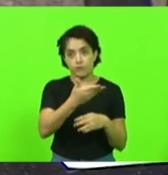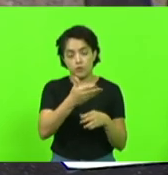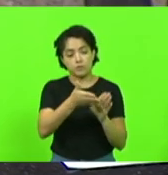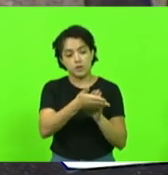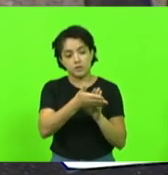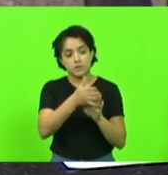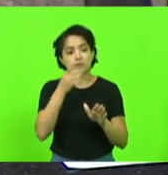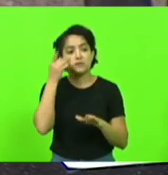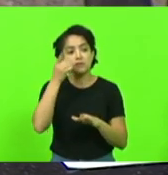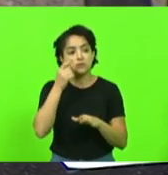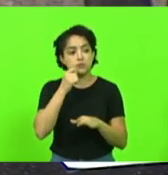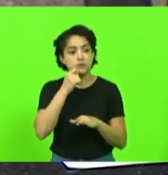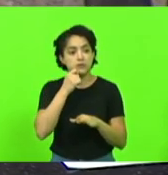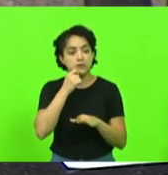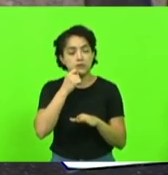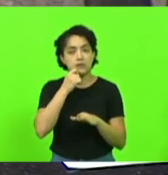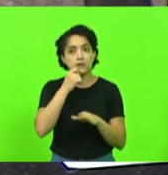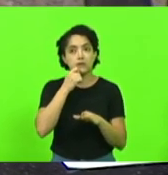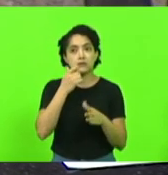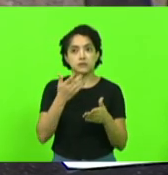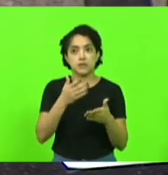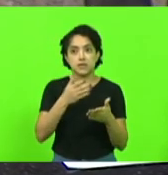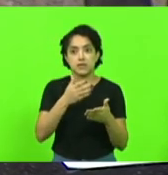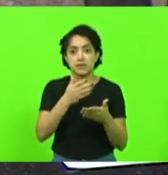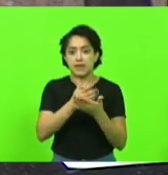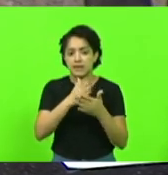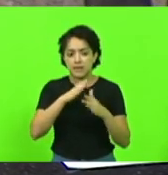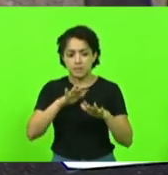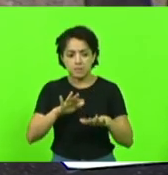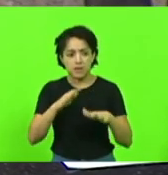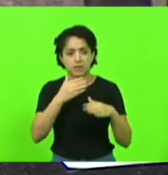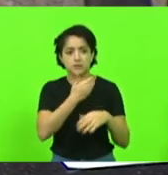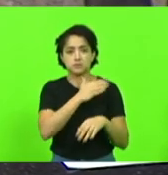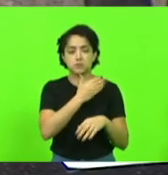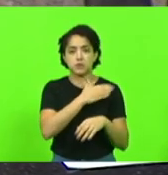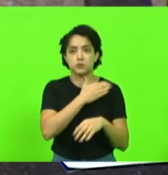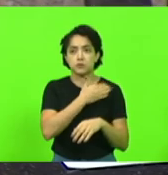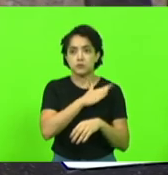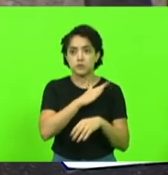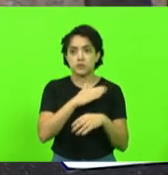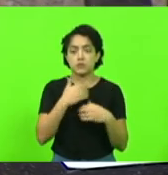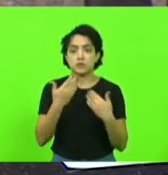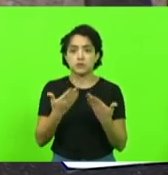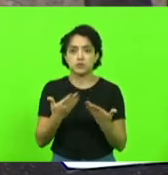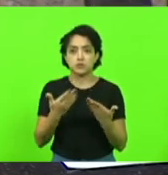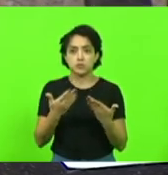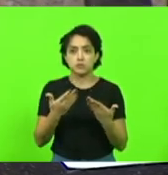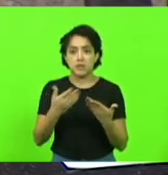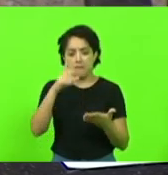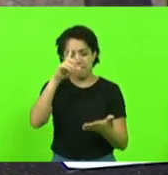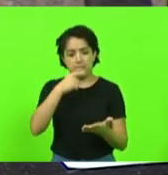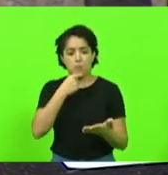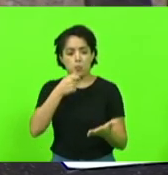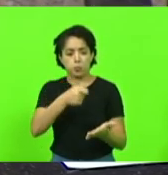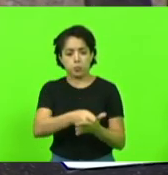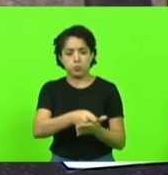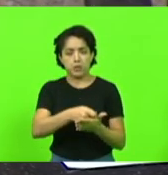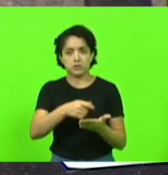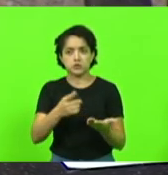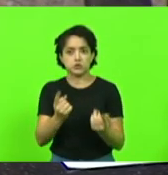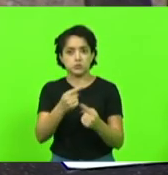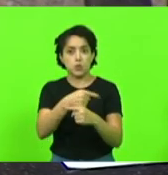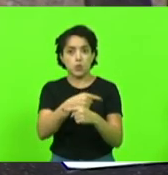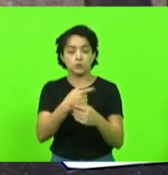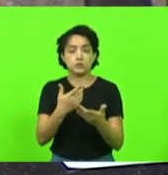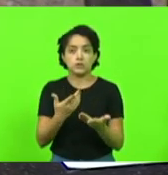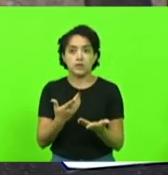pela sensibilidade, de acabar com esse tipo de preconceito, do machismo ao contrário, né, vamos dizer assim,